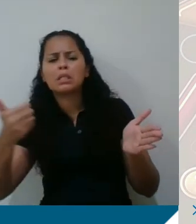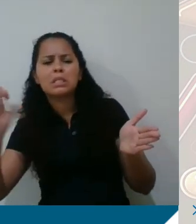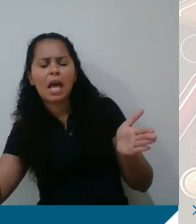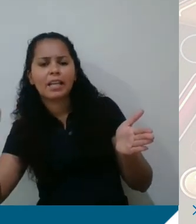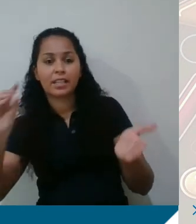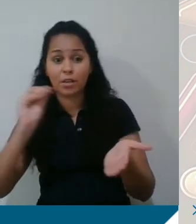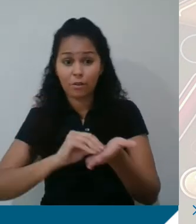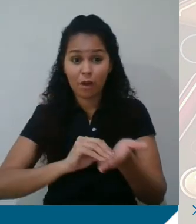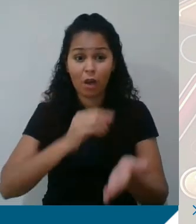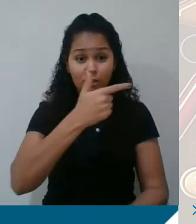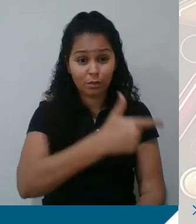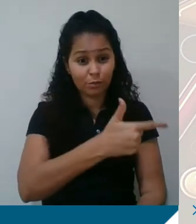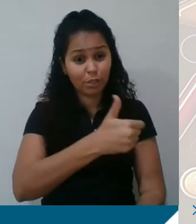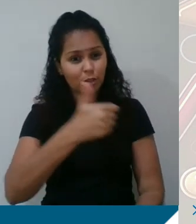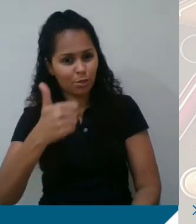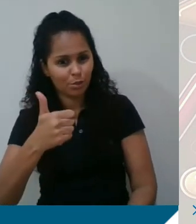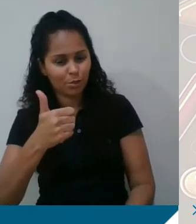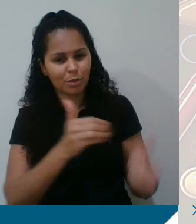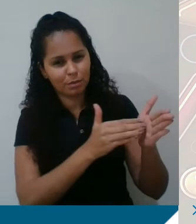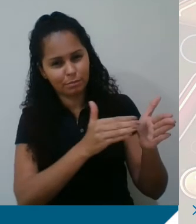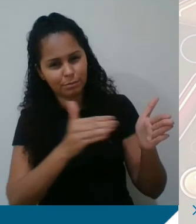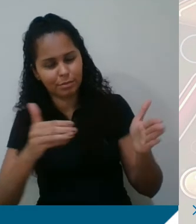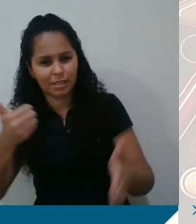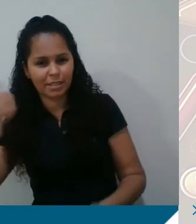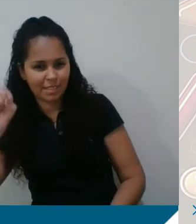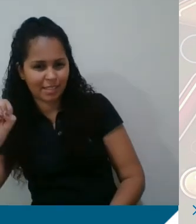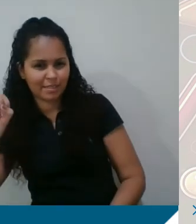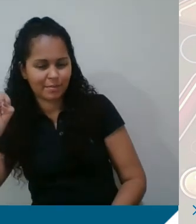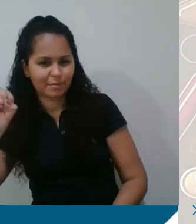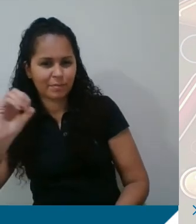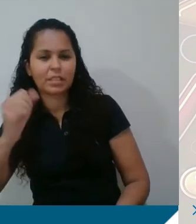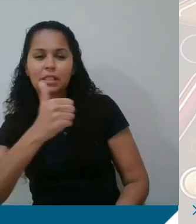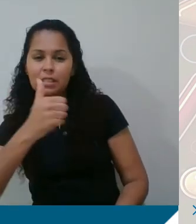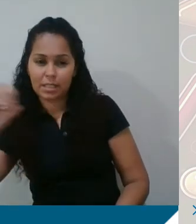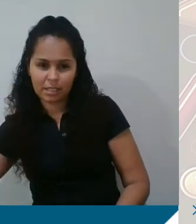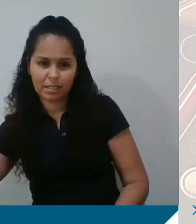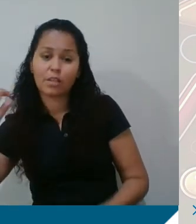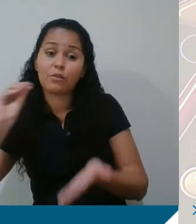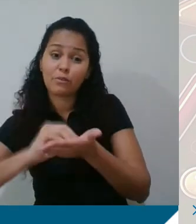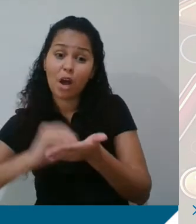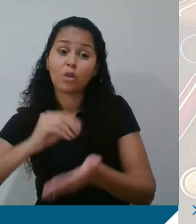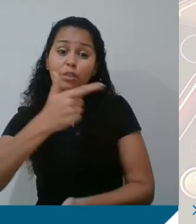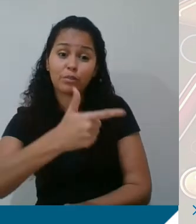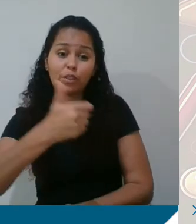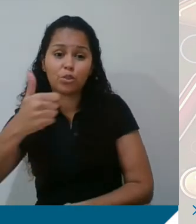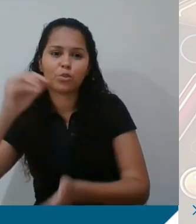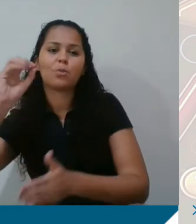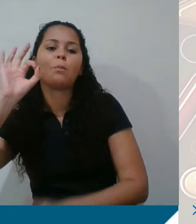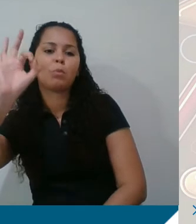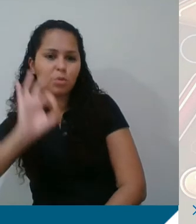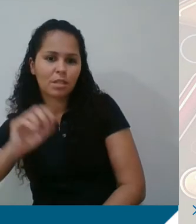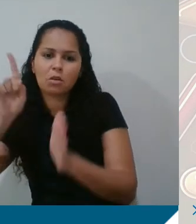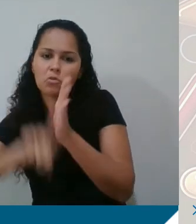em 100? Falta 21, né? Se você está em 79, para chegar em 100, faltam 21%. Então, este